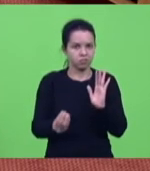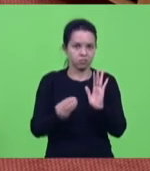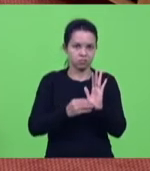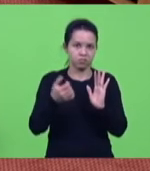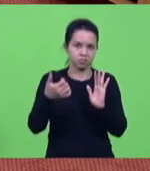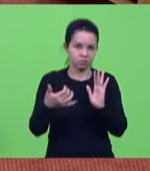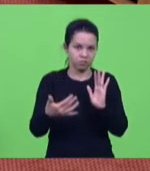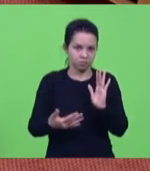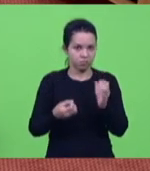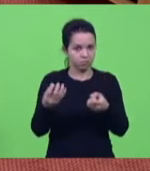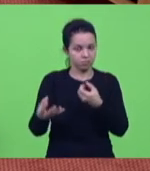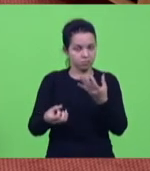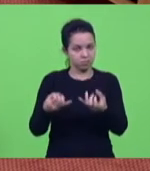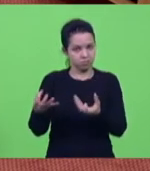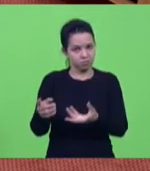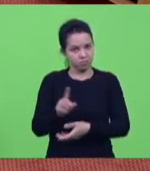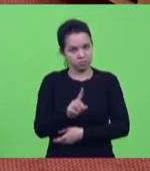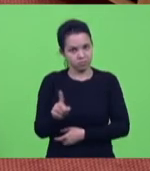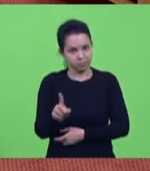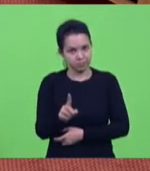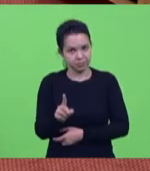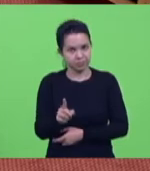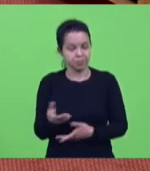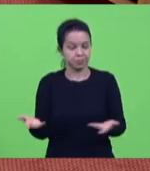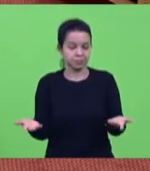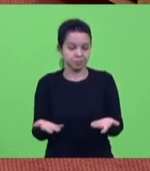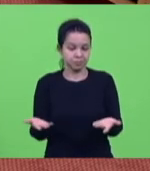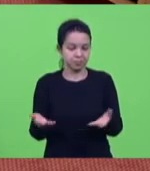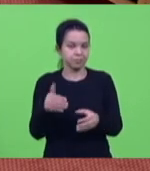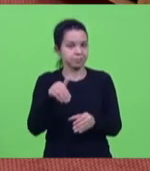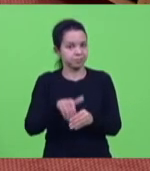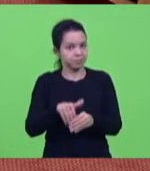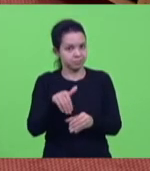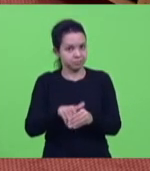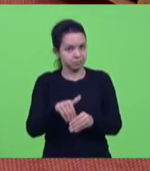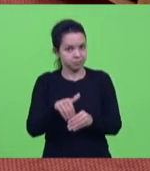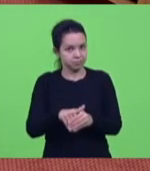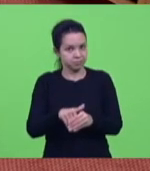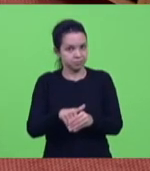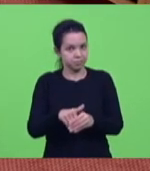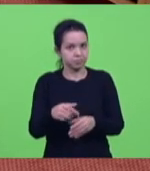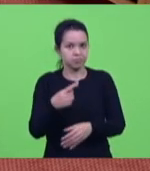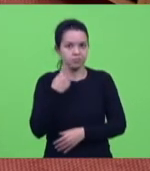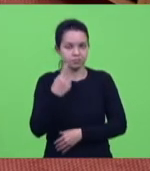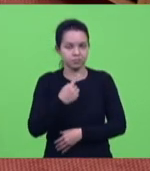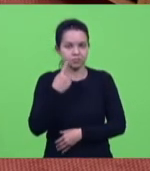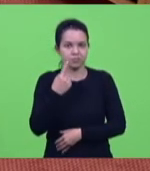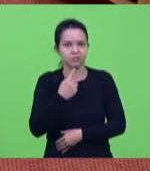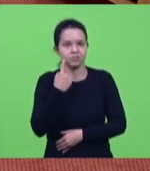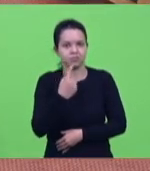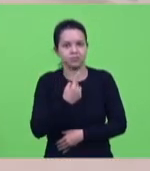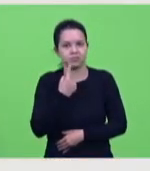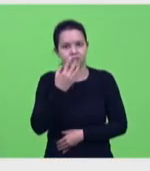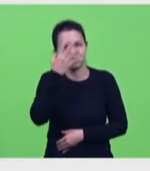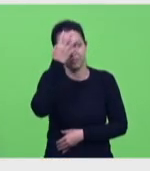Eu tenho denúncias. Senhoras e senhores deputados, nós estamos em votação. Como vota deputado Ismael dos Santos?